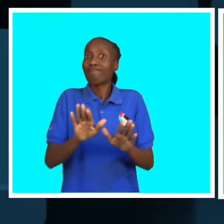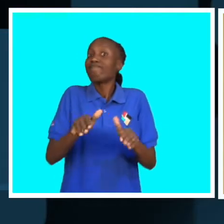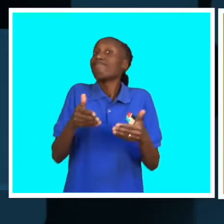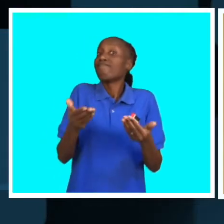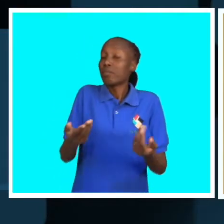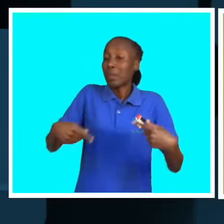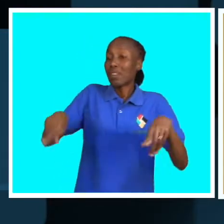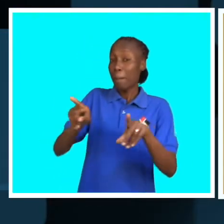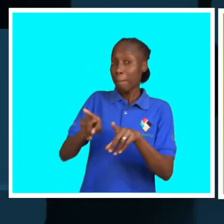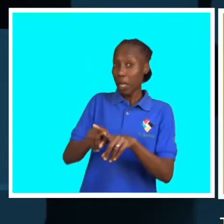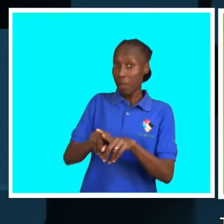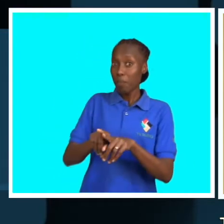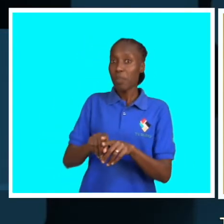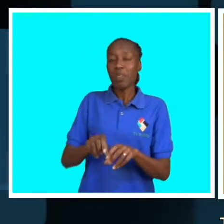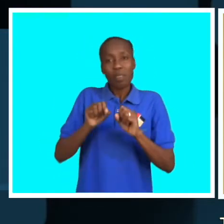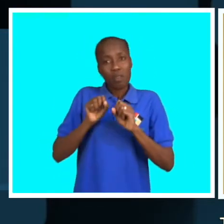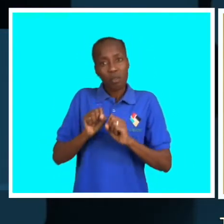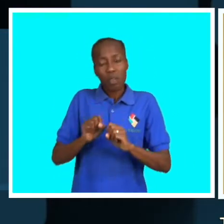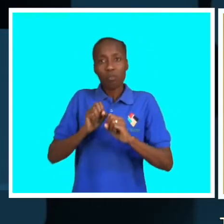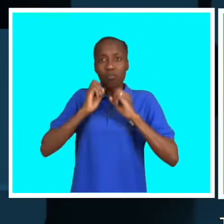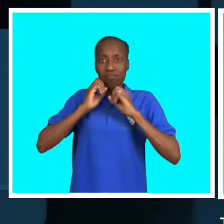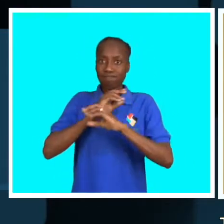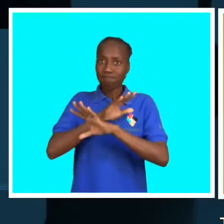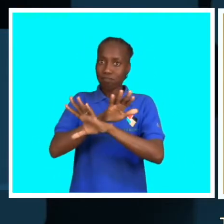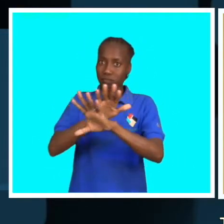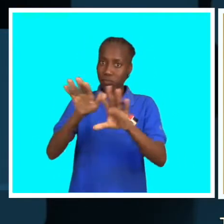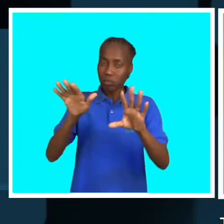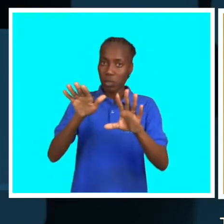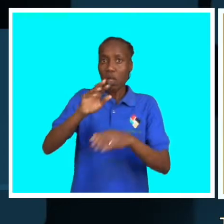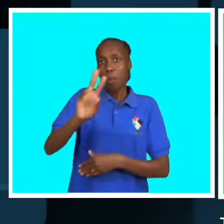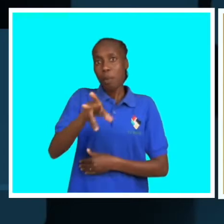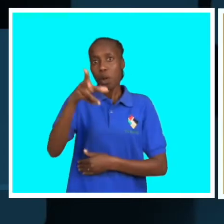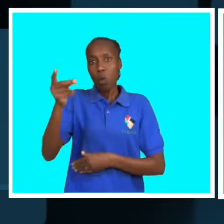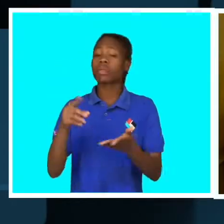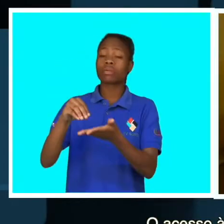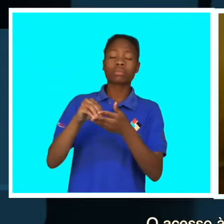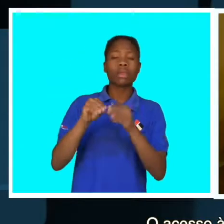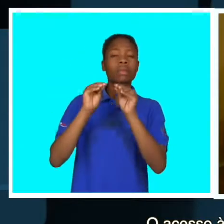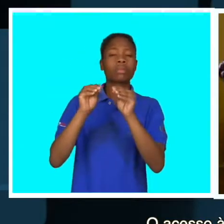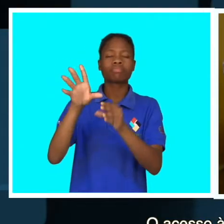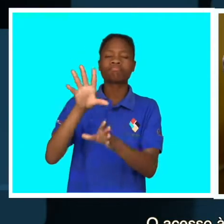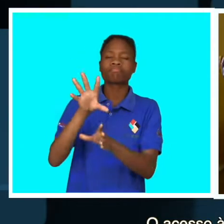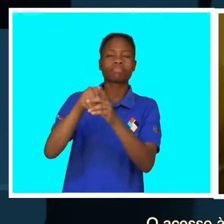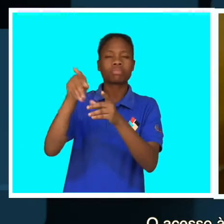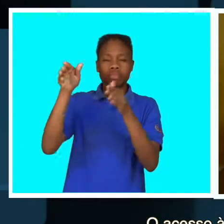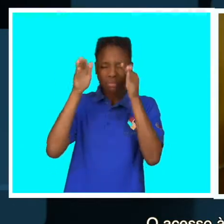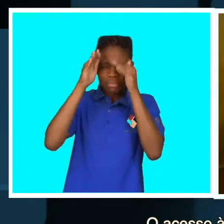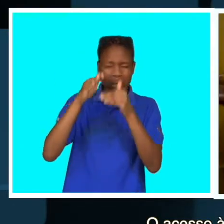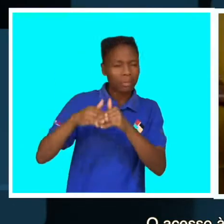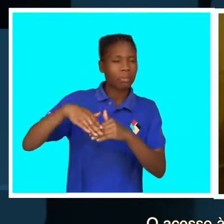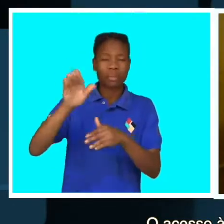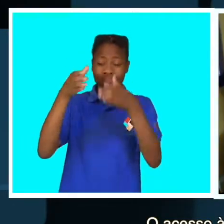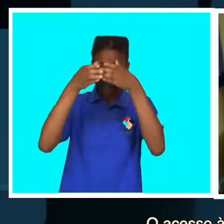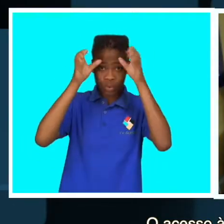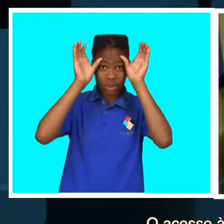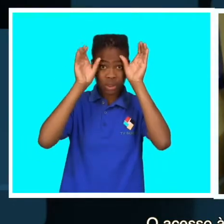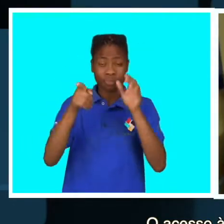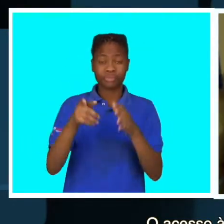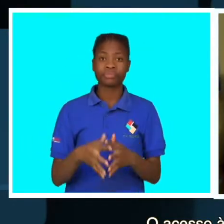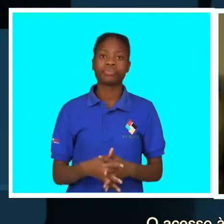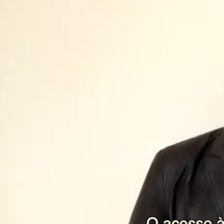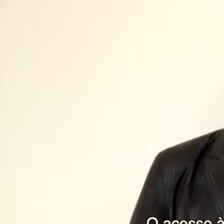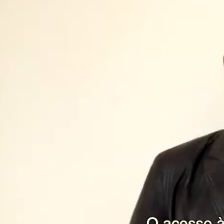coisa. E também temos que passar e definir essa informação com os outros. O acesso à educação inclusiva também